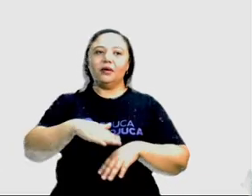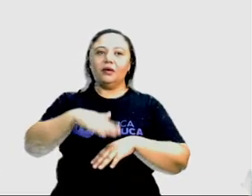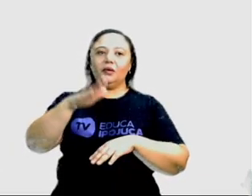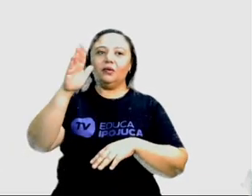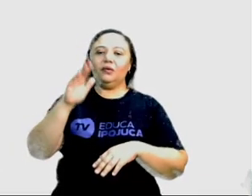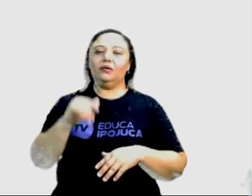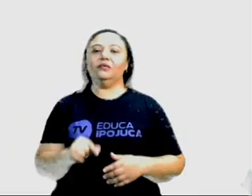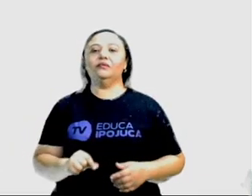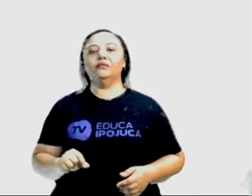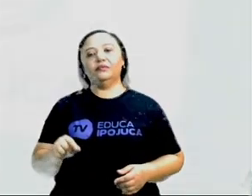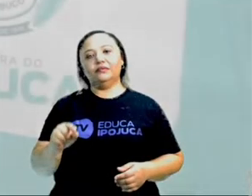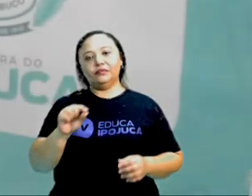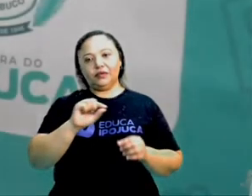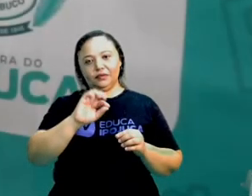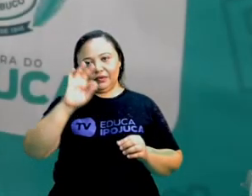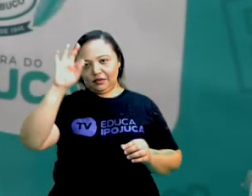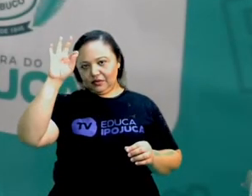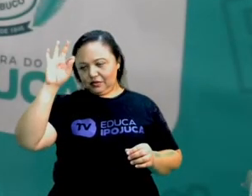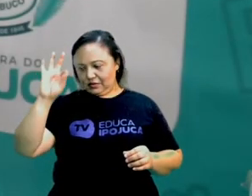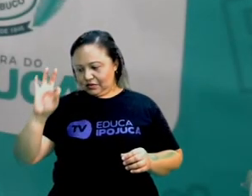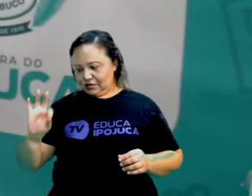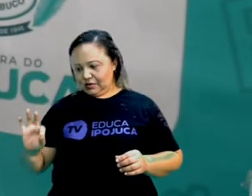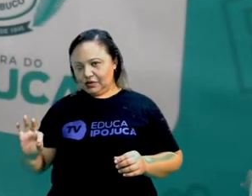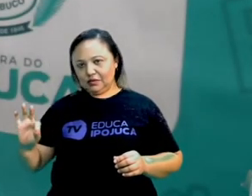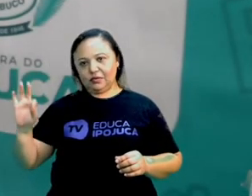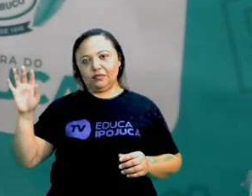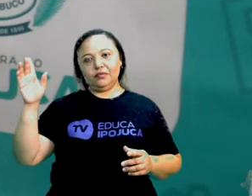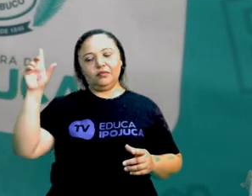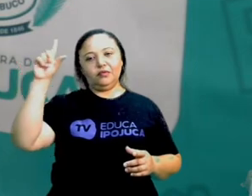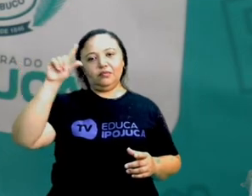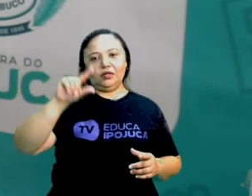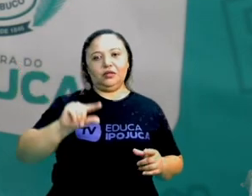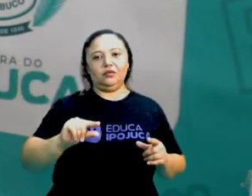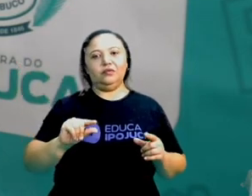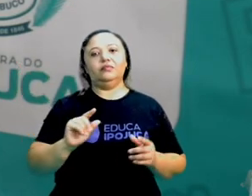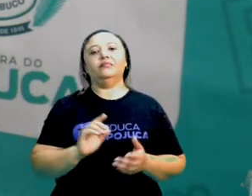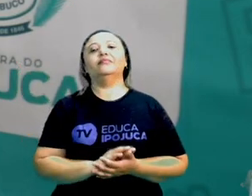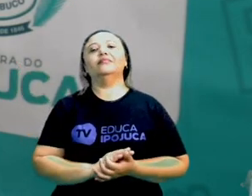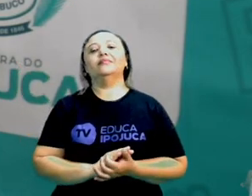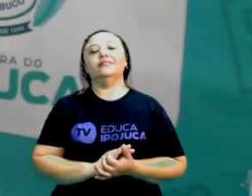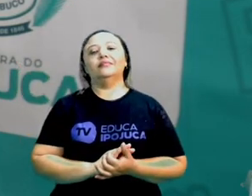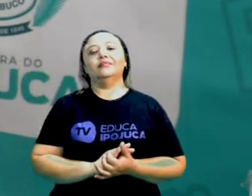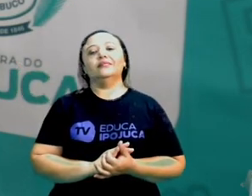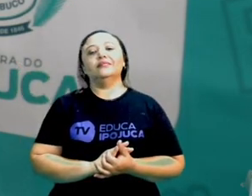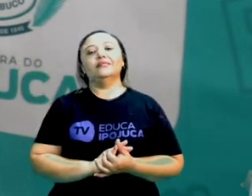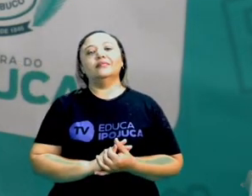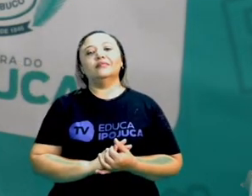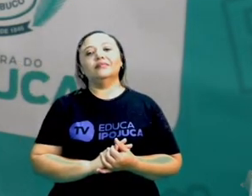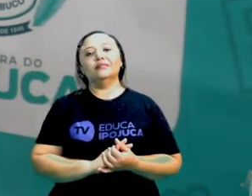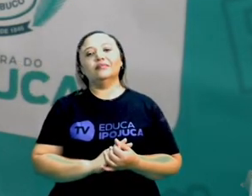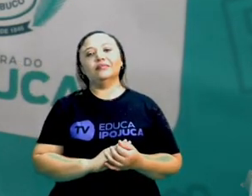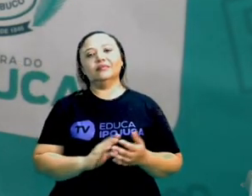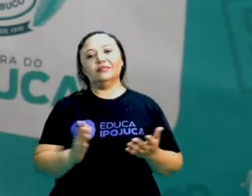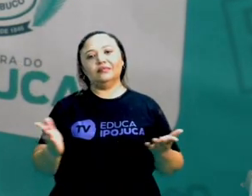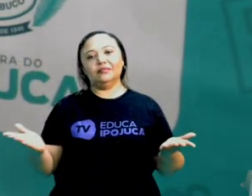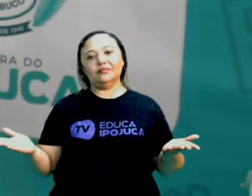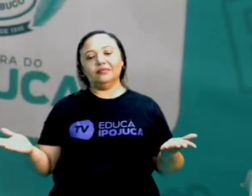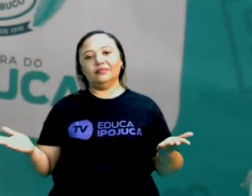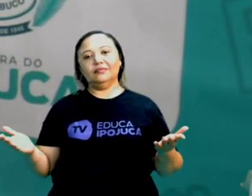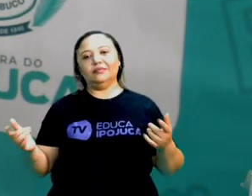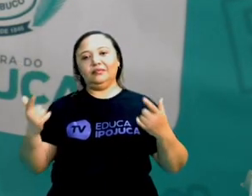de linha serve para isso. Você vai vendo, ó, qual o mês que foi mais, qual o mês que foi menos. E assim, é muito importante. E um gráfico de